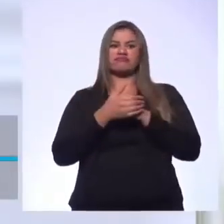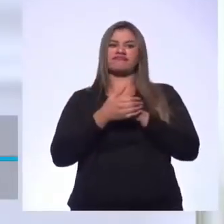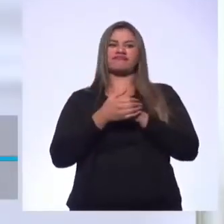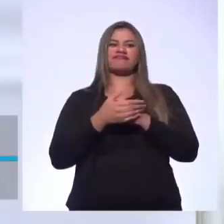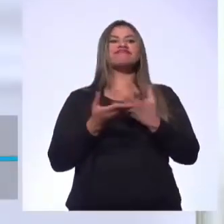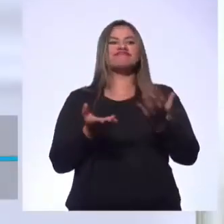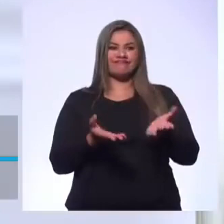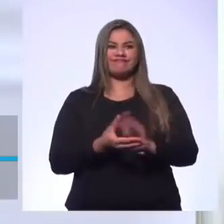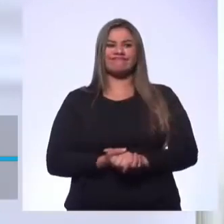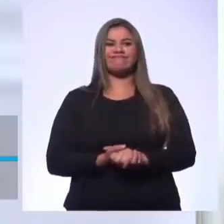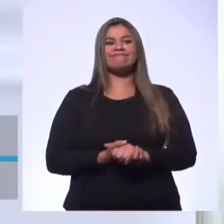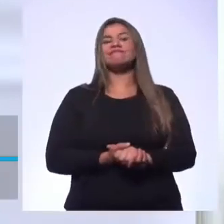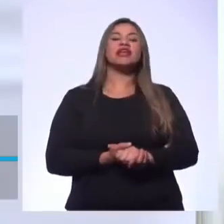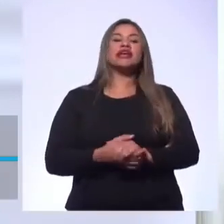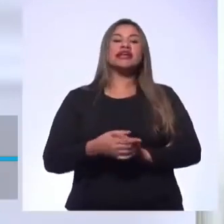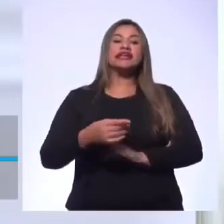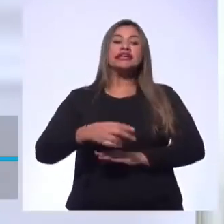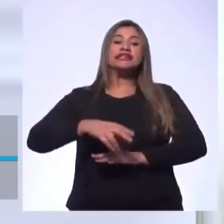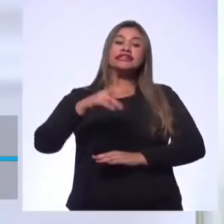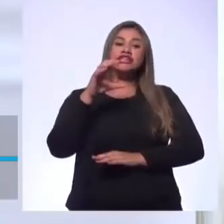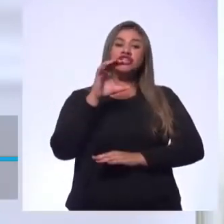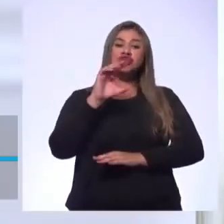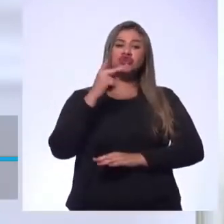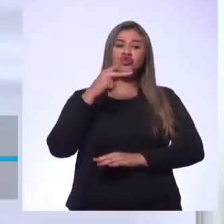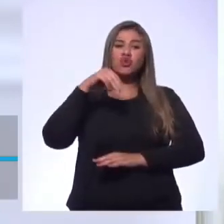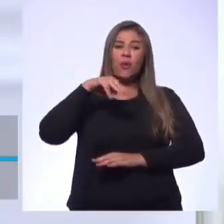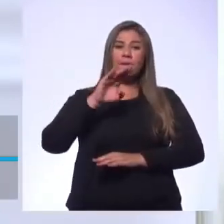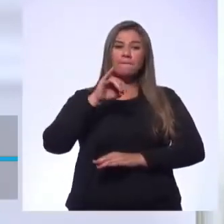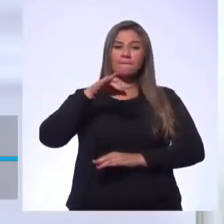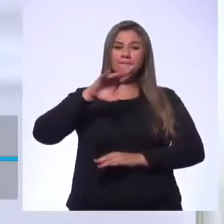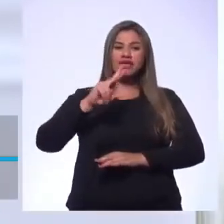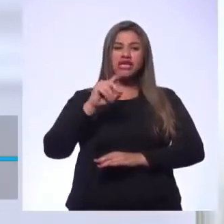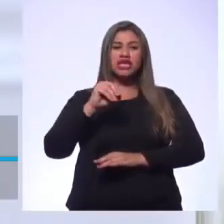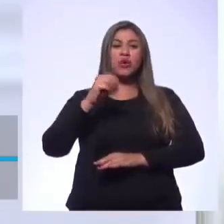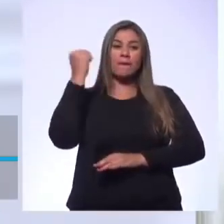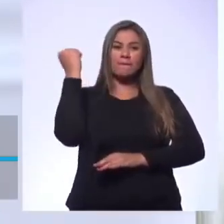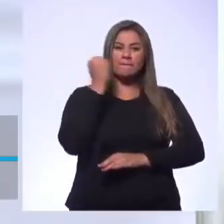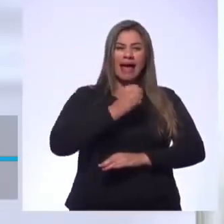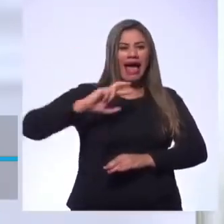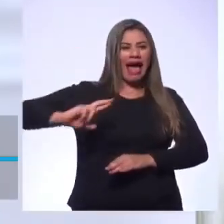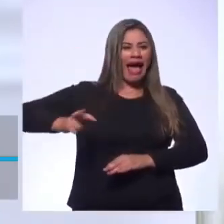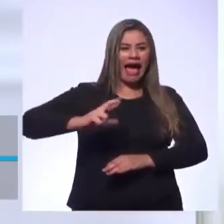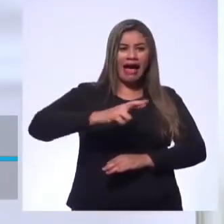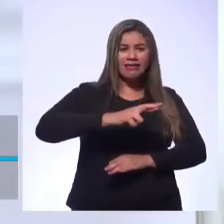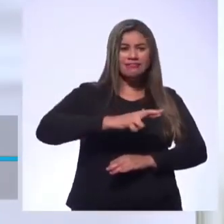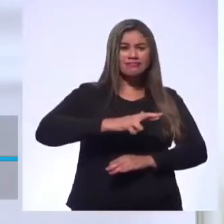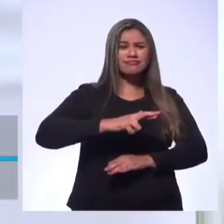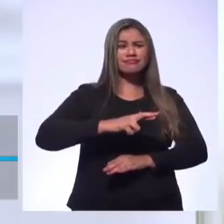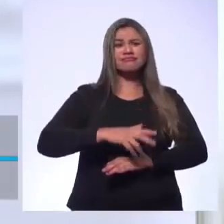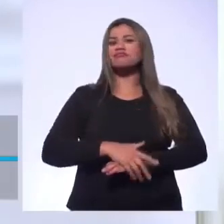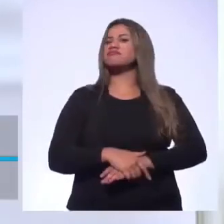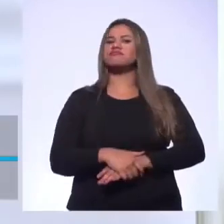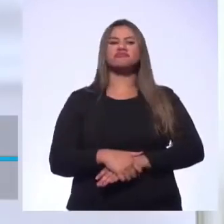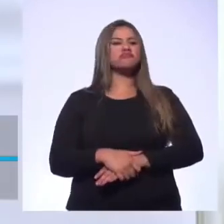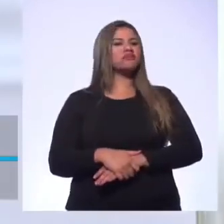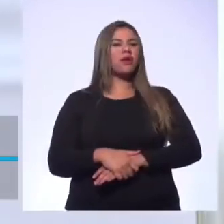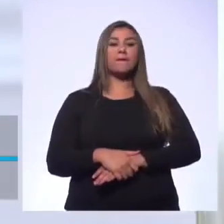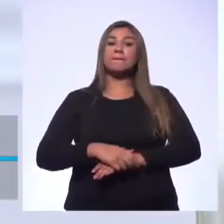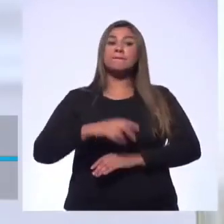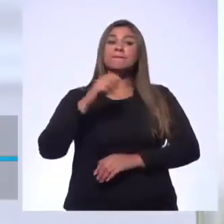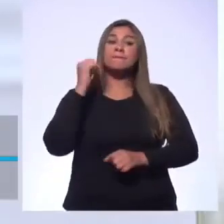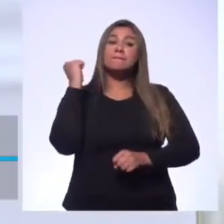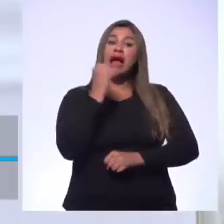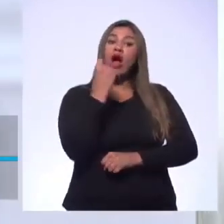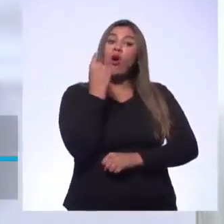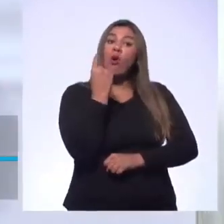E detalhe, chumbinho não mata rato, gente. Você fala, mas eu já vi matar. Então, mas o chumbinho mata um rato. O rato ele tem